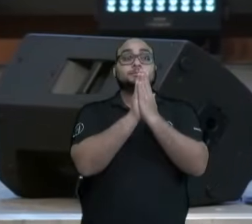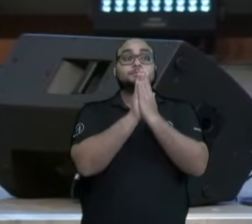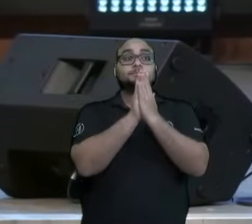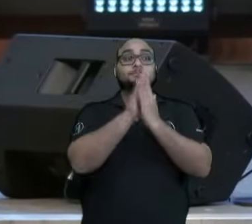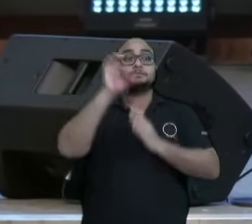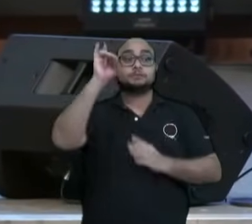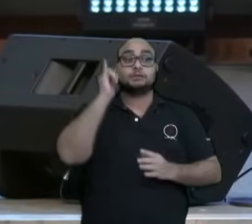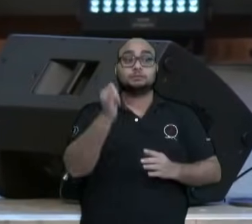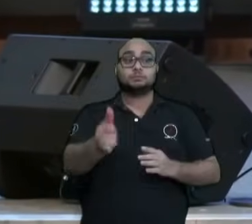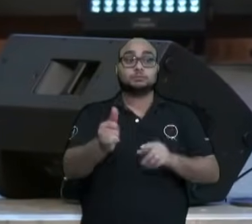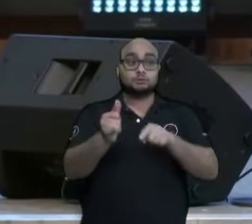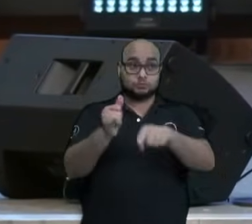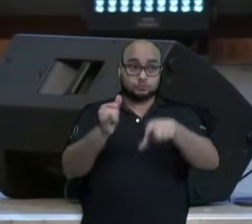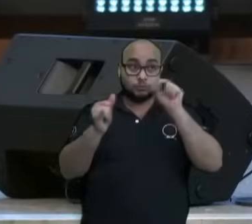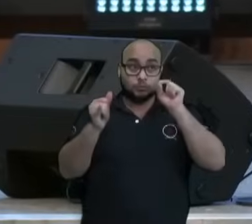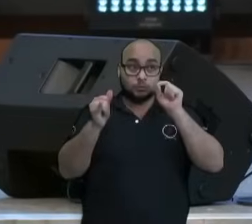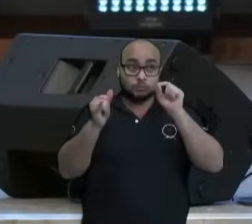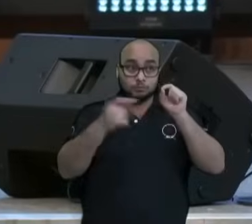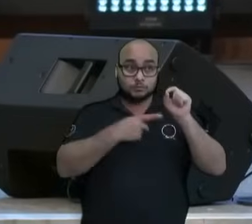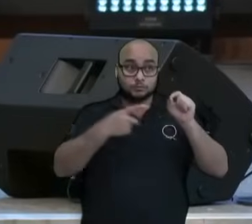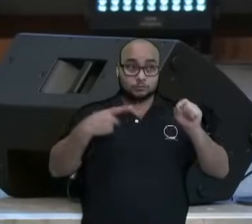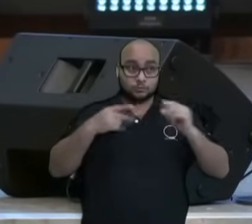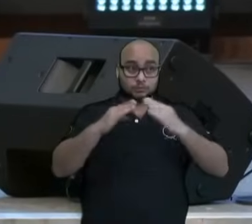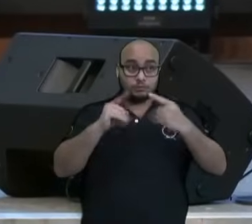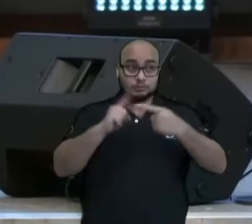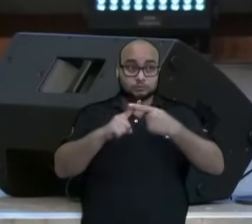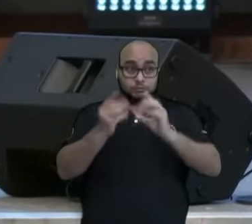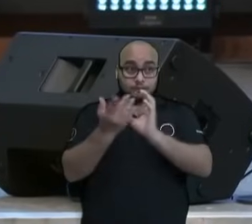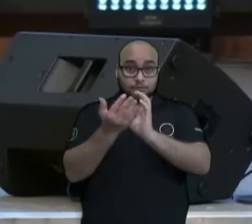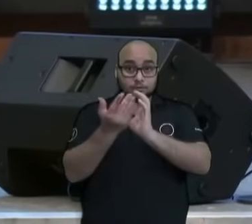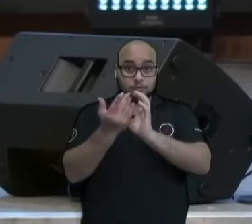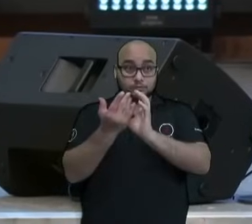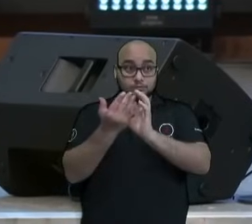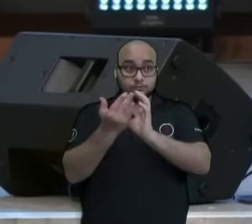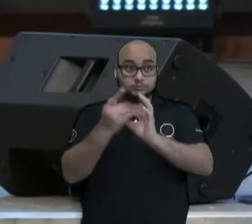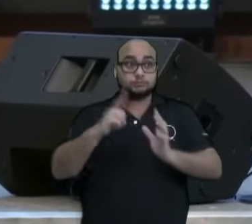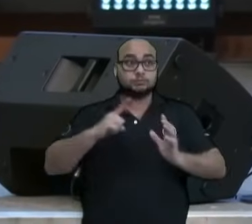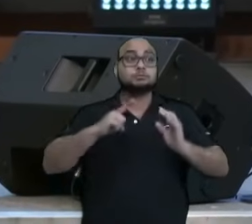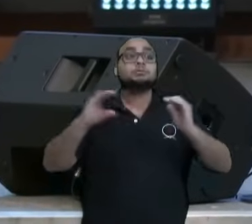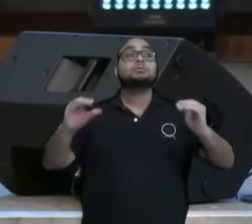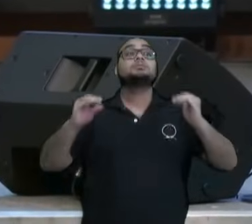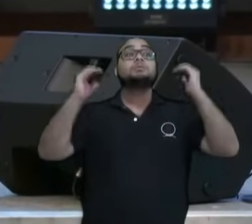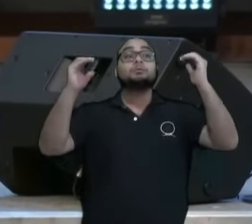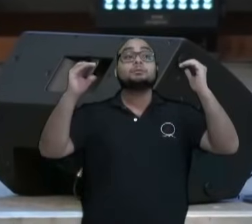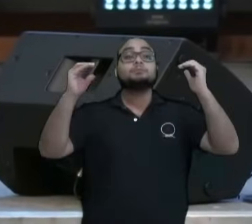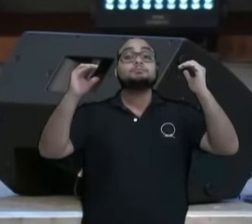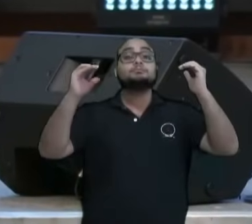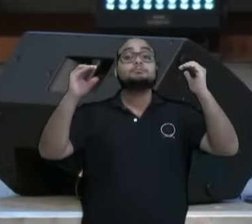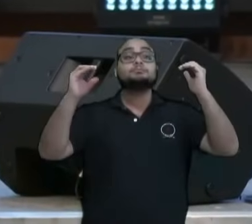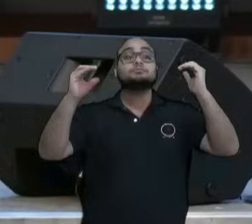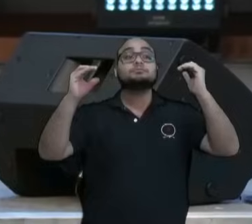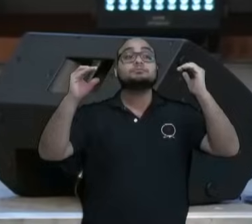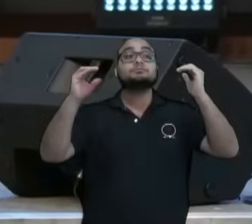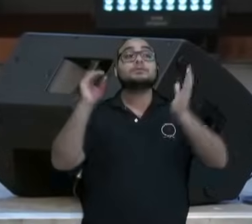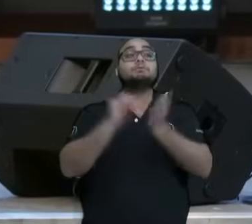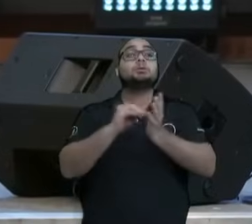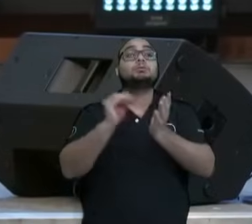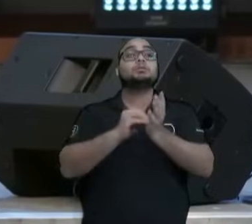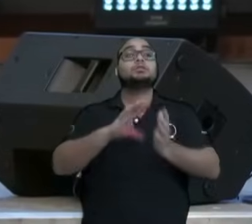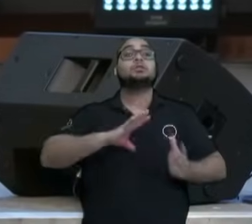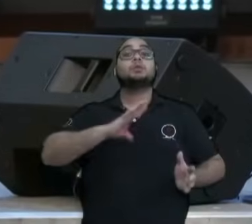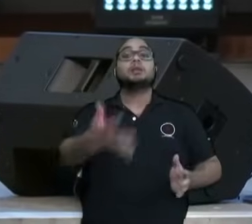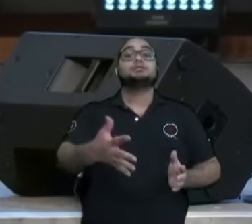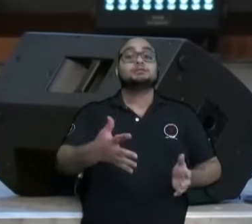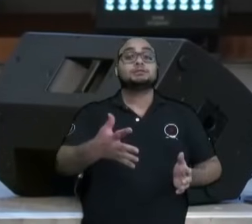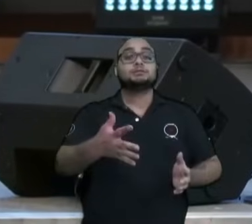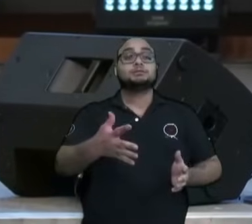gente eu dei você uma autoridade Profética na sua nação e você covarde com medo de mídia com medo